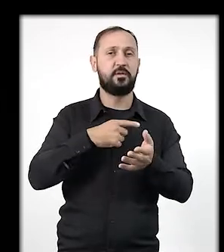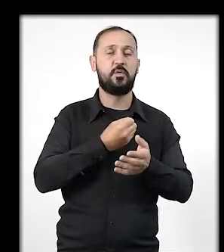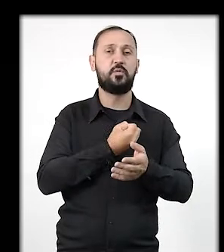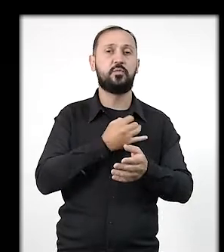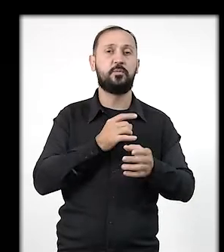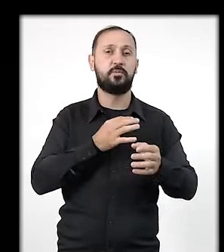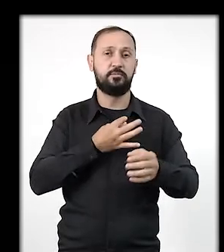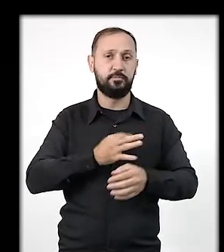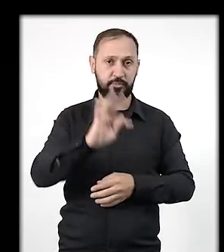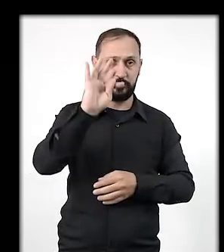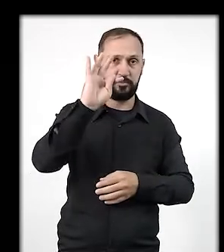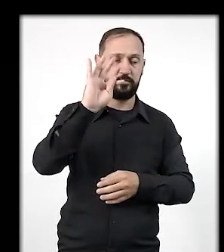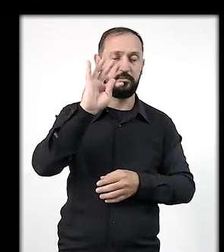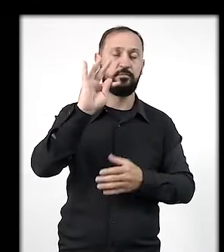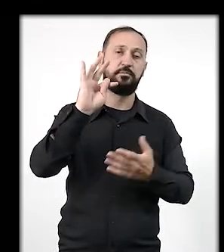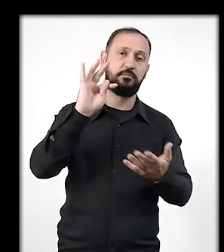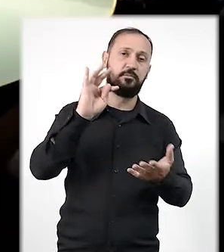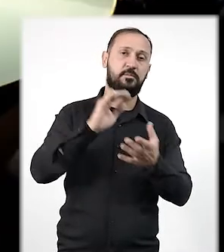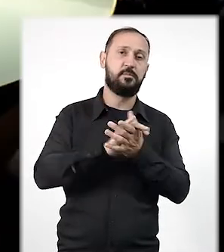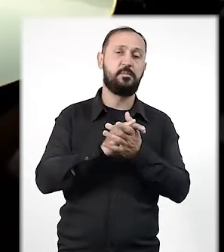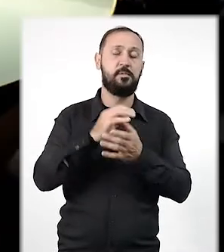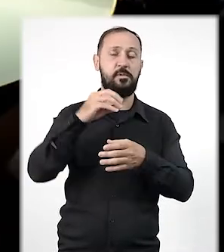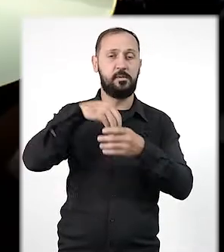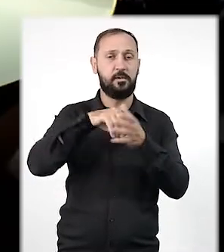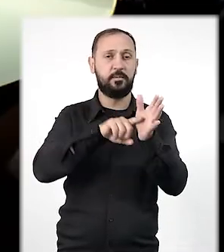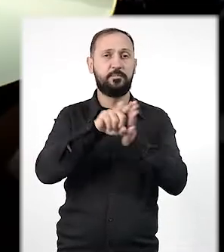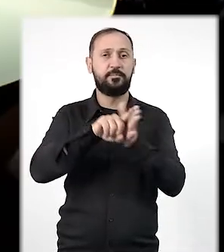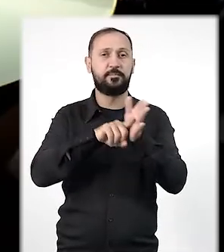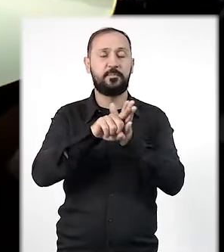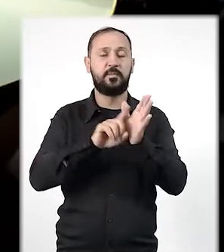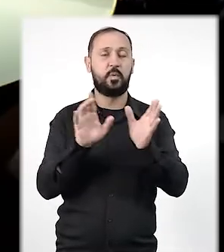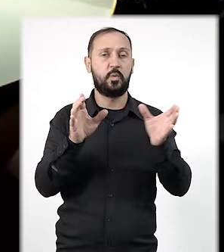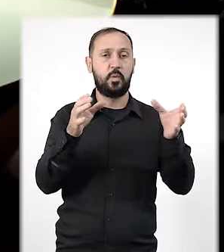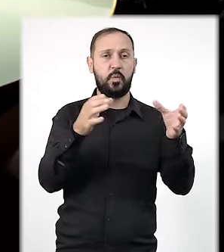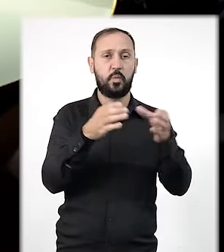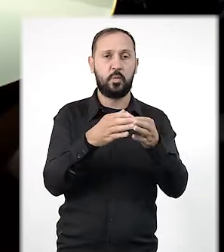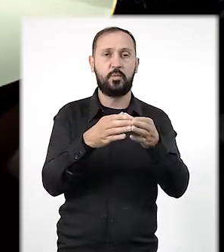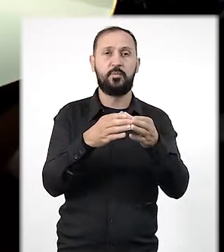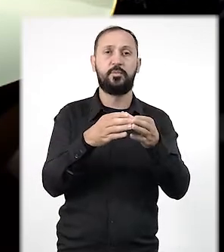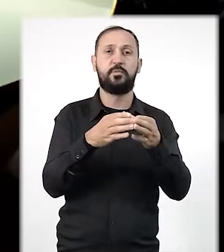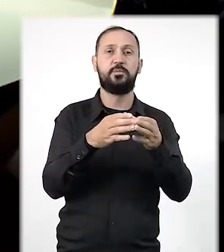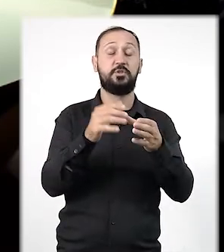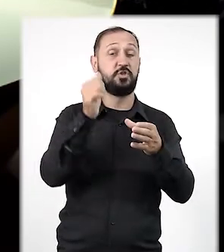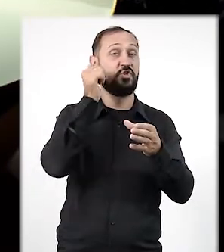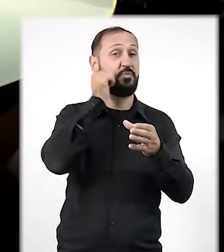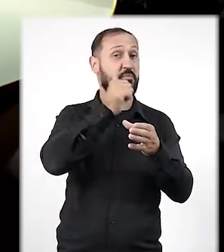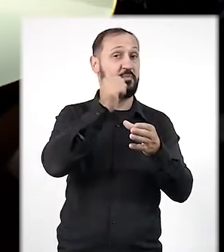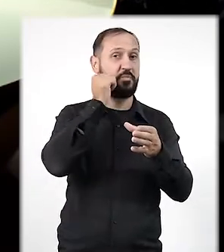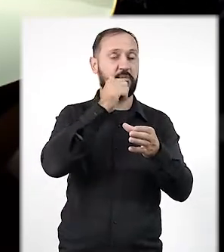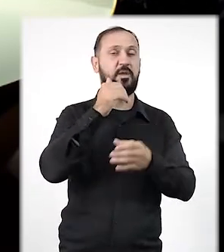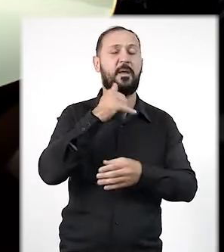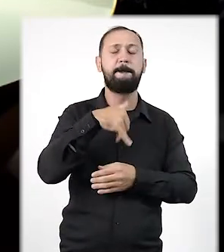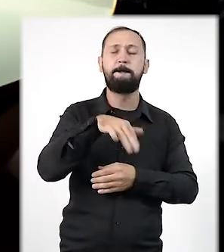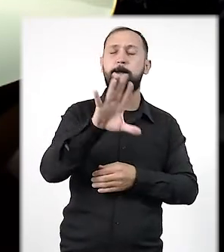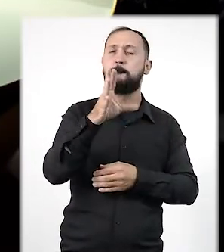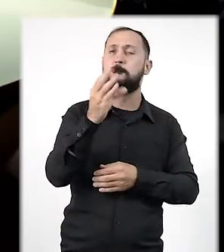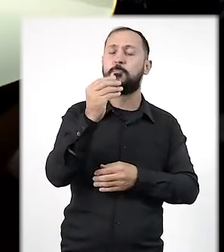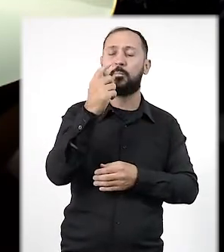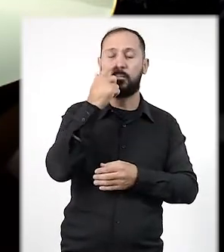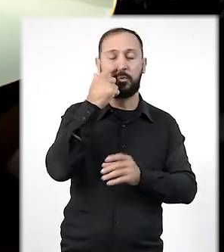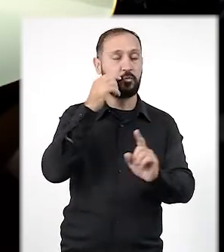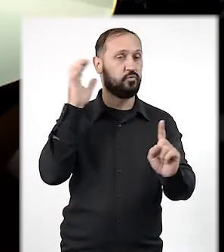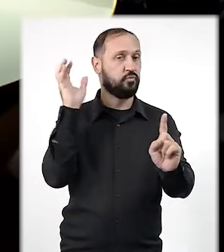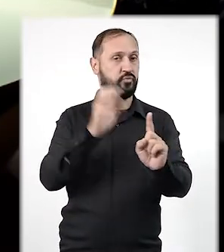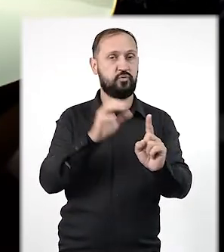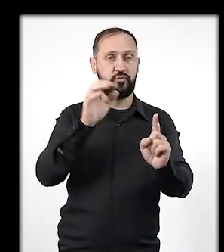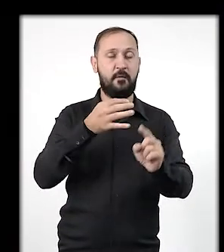mais hormônio testosterona. Na nossa pesquisa, nós encontramos um grupo significativo de mulheres que eram